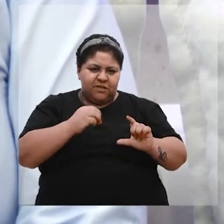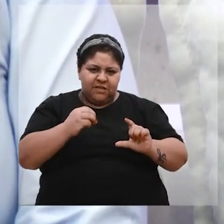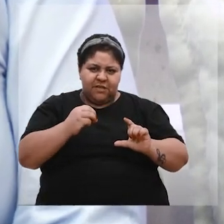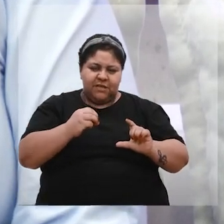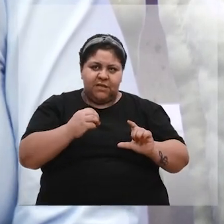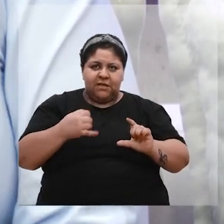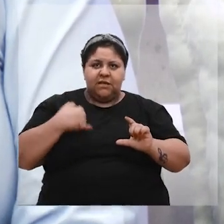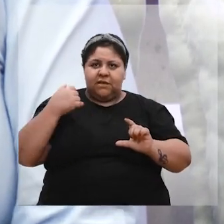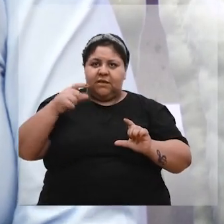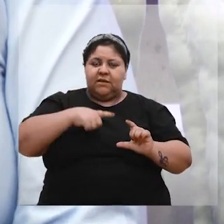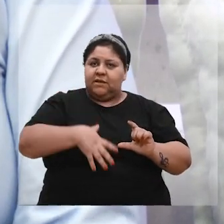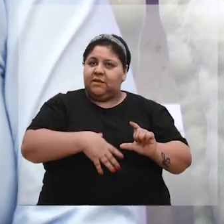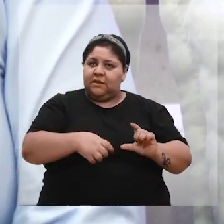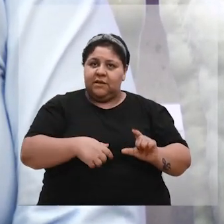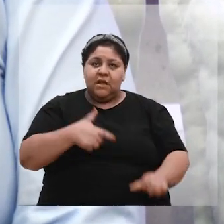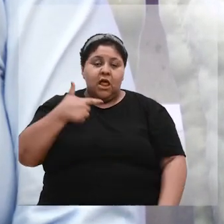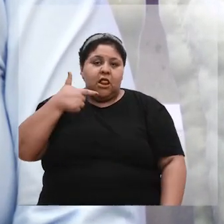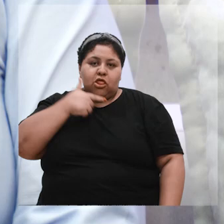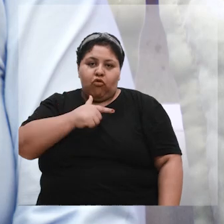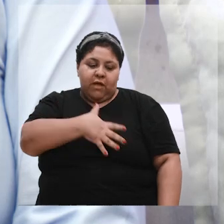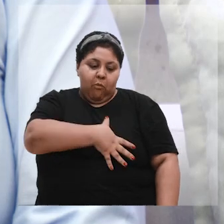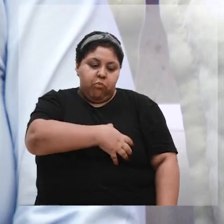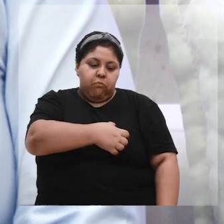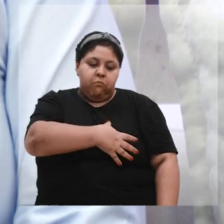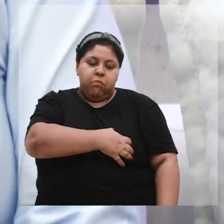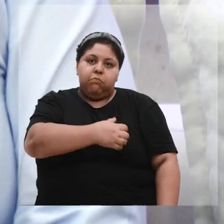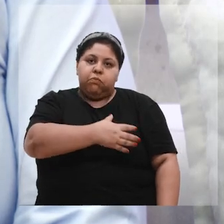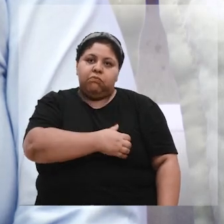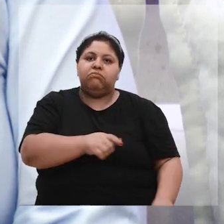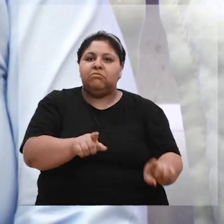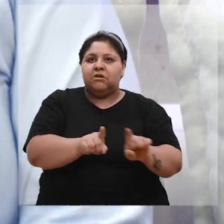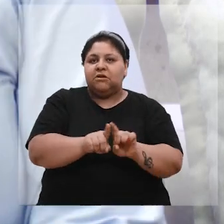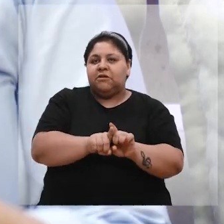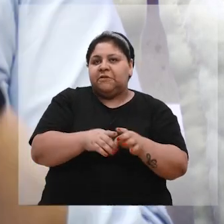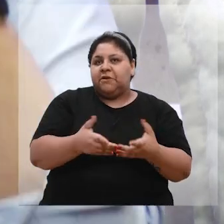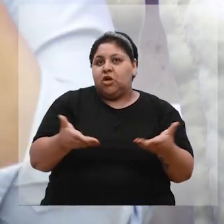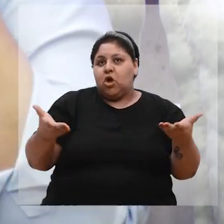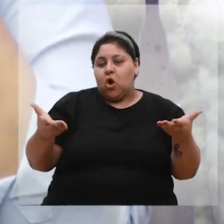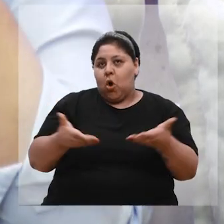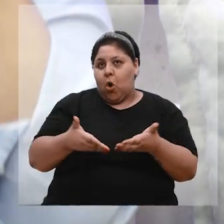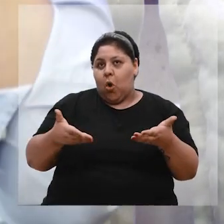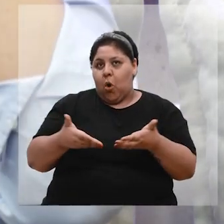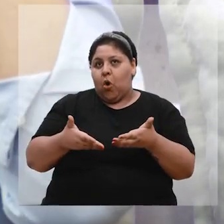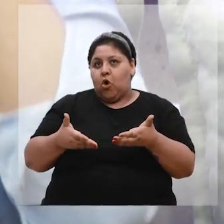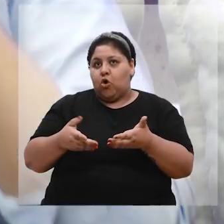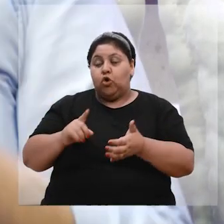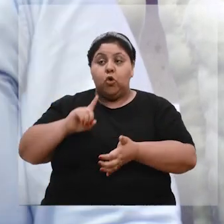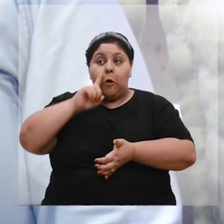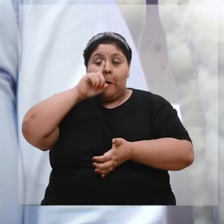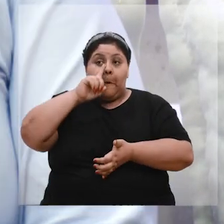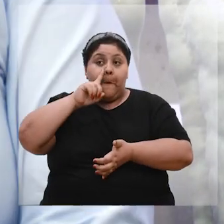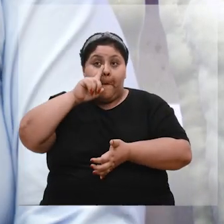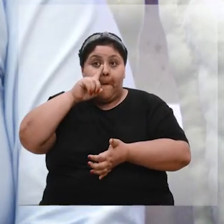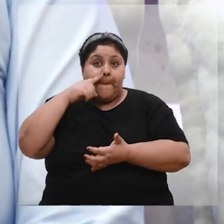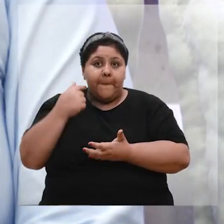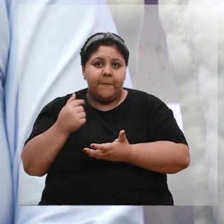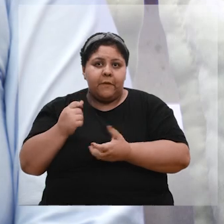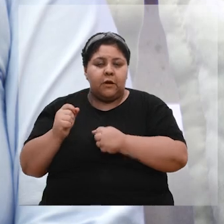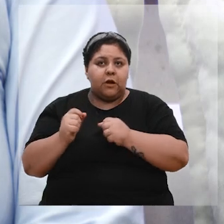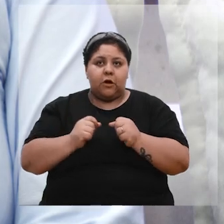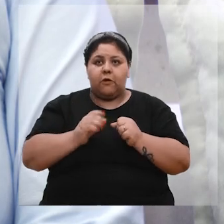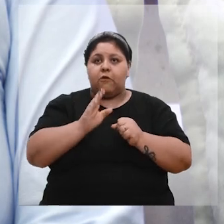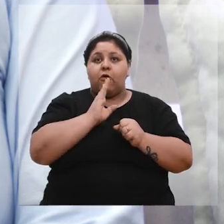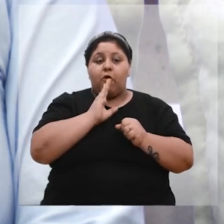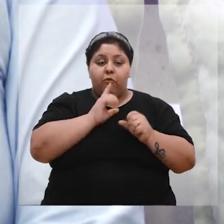30 anos que têm filhos. Ou a gente, às vezes, não consegue amamentar, então... Hoje, os fatores de risco que